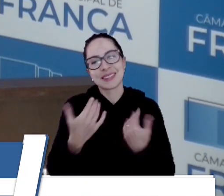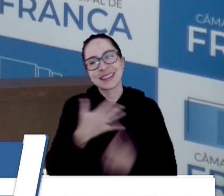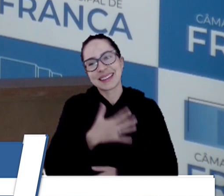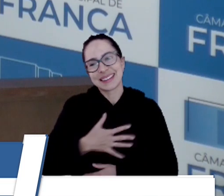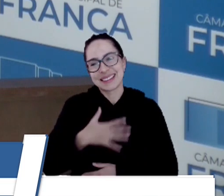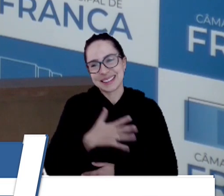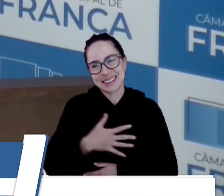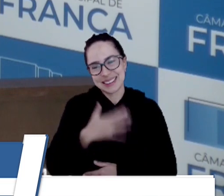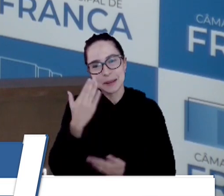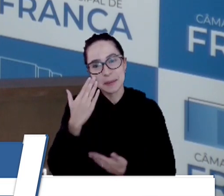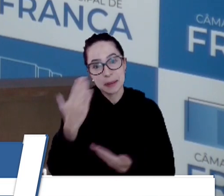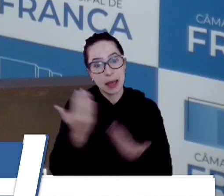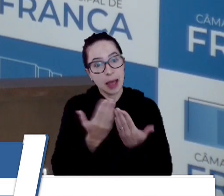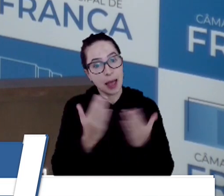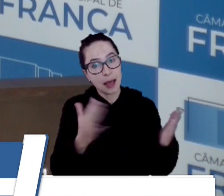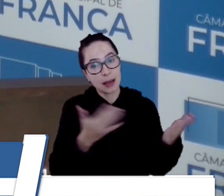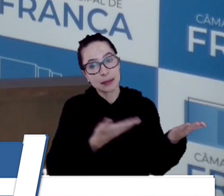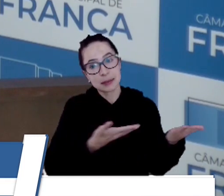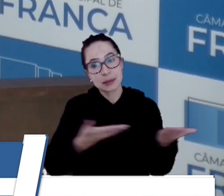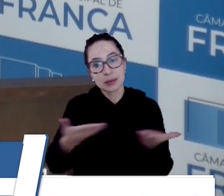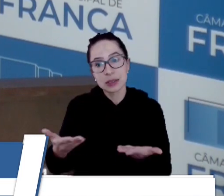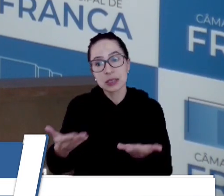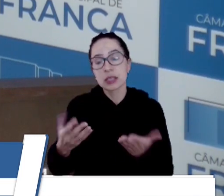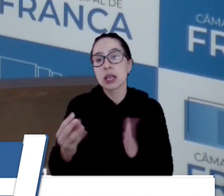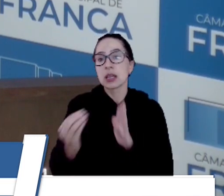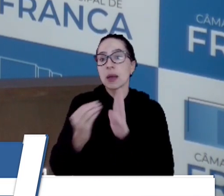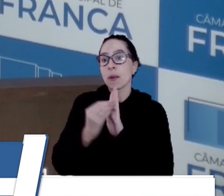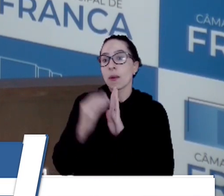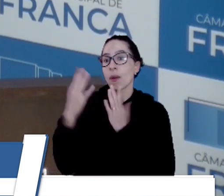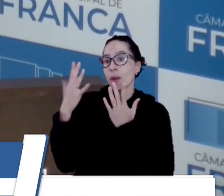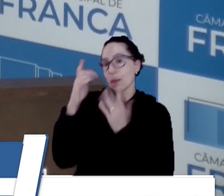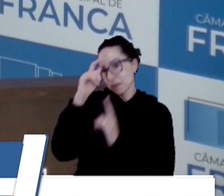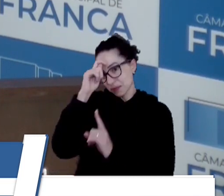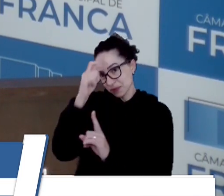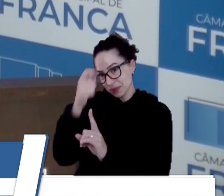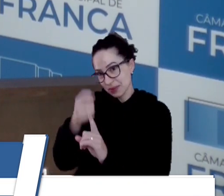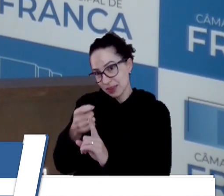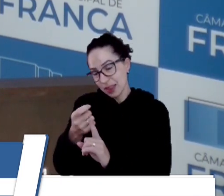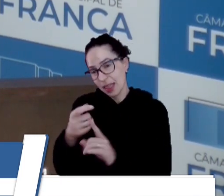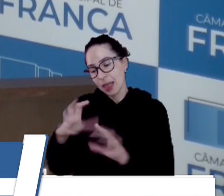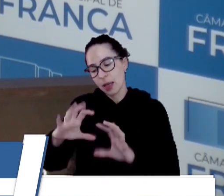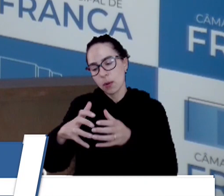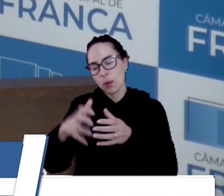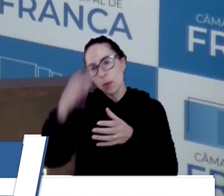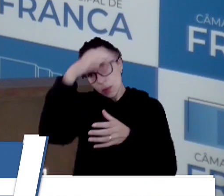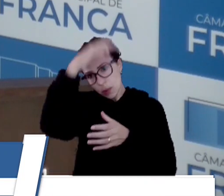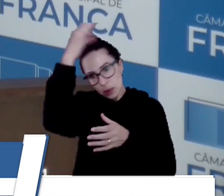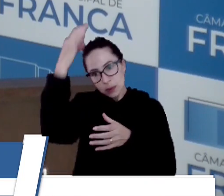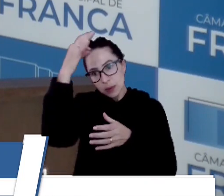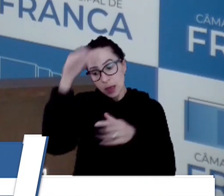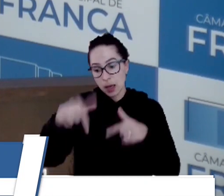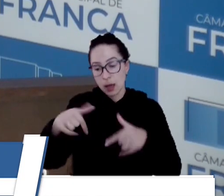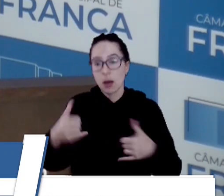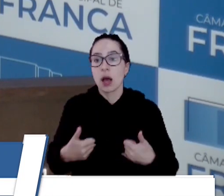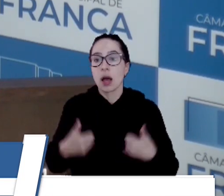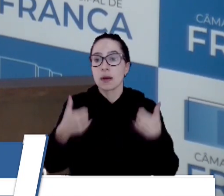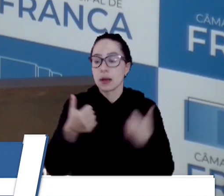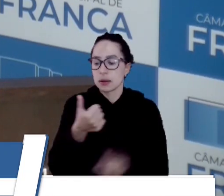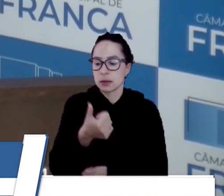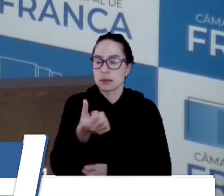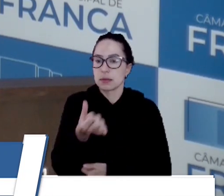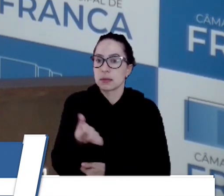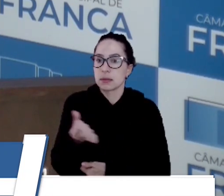pela oportunidade e pela moção de aplauso em prol da doutrina espírita, que nesse ano completou seus 166